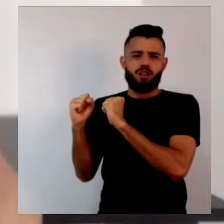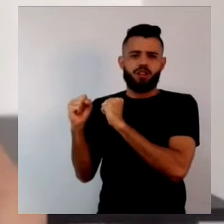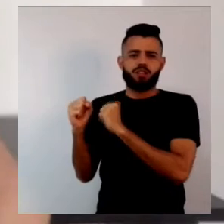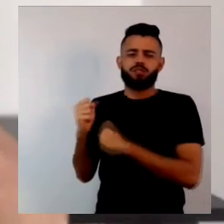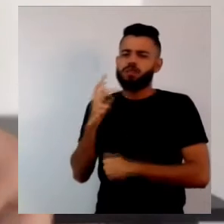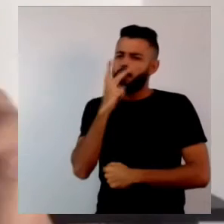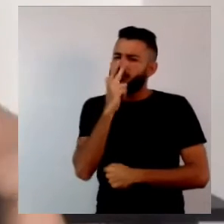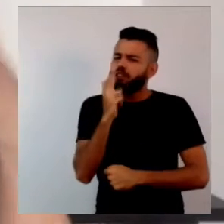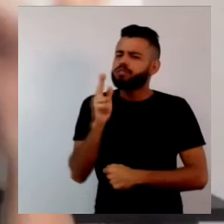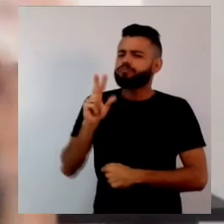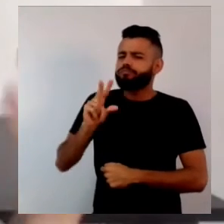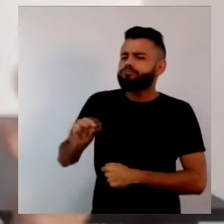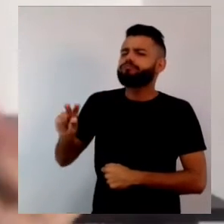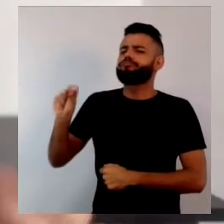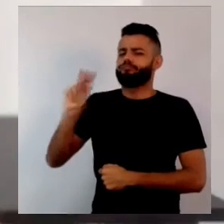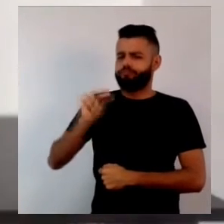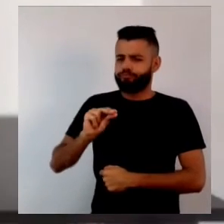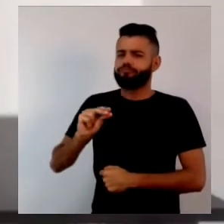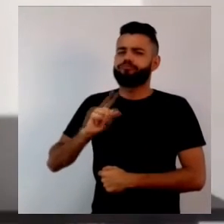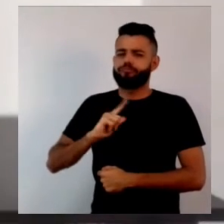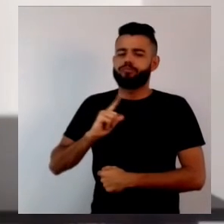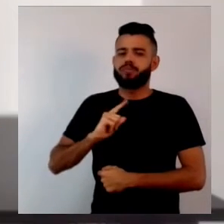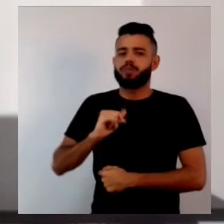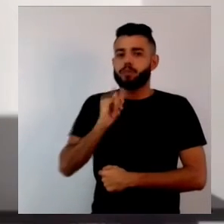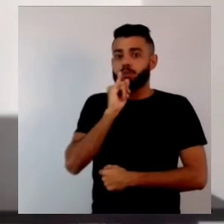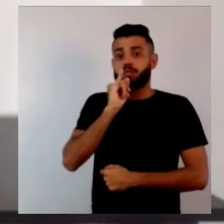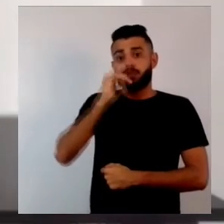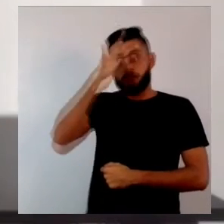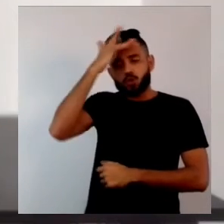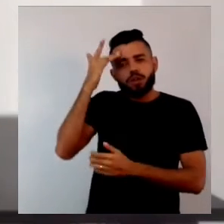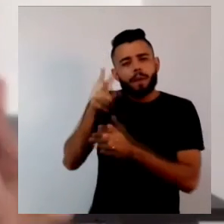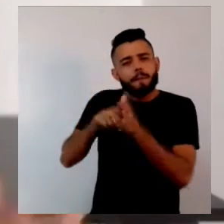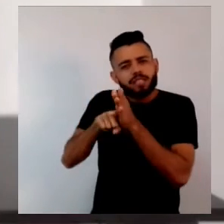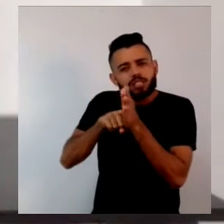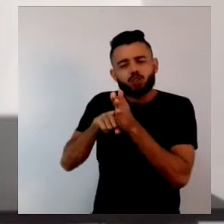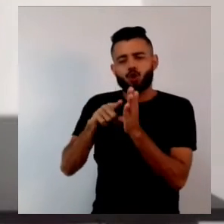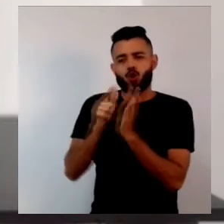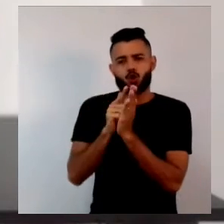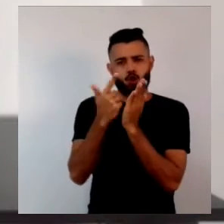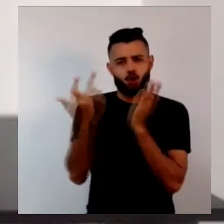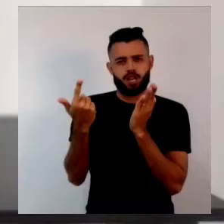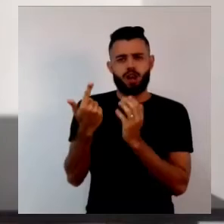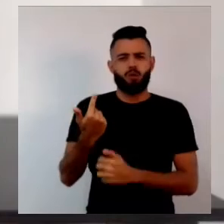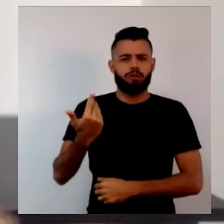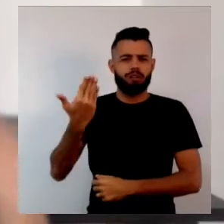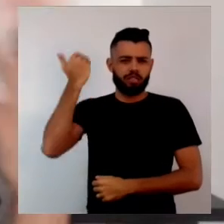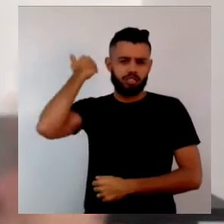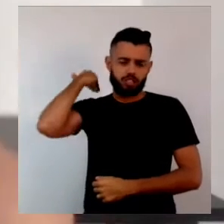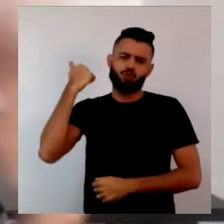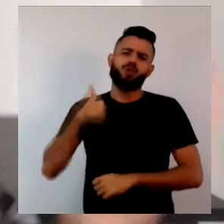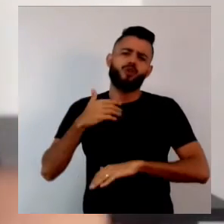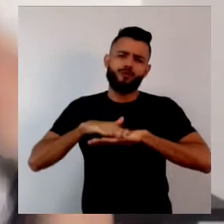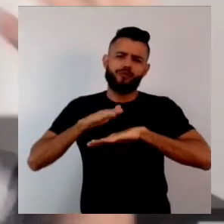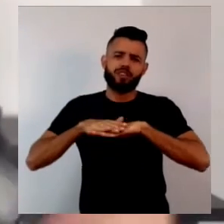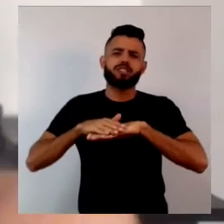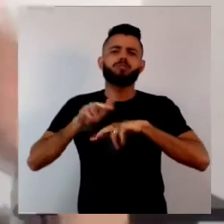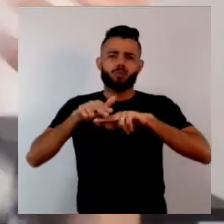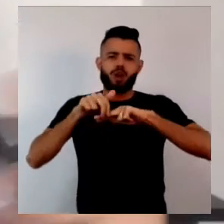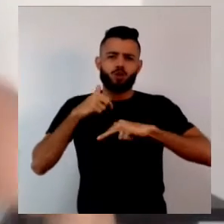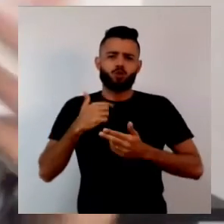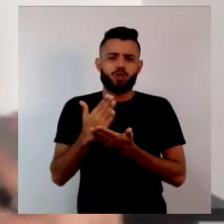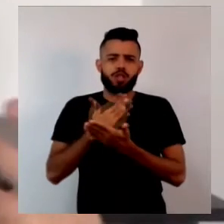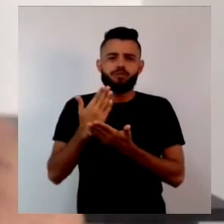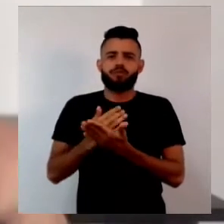ver quem já fez pesquisa em jornais antigos, eu acabei tendo que fazer, não por gosto, mas por necessidade, por causa do meu livro, os jornais brasileiros dos anos